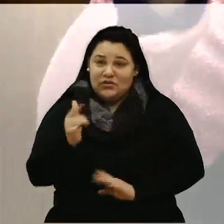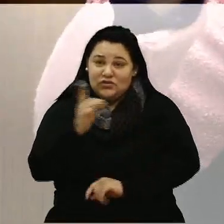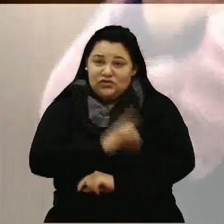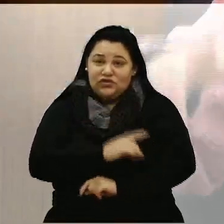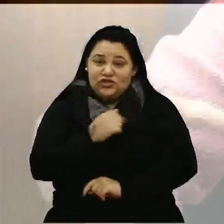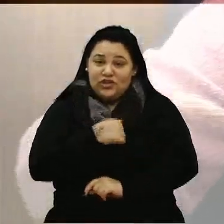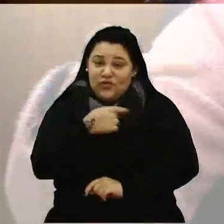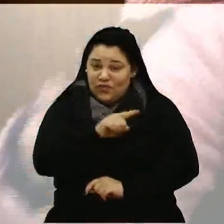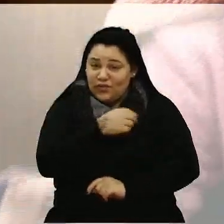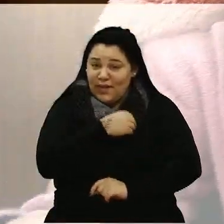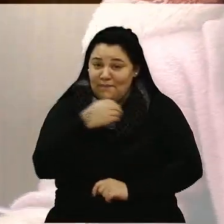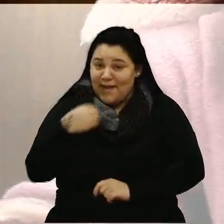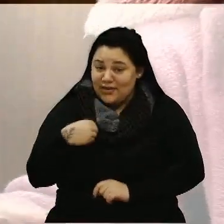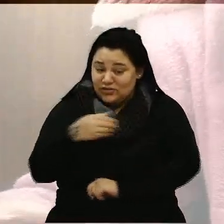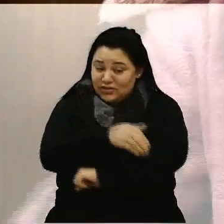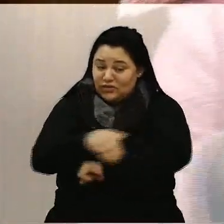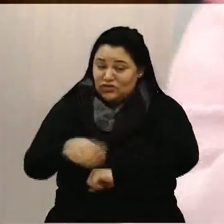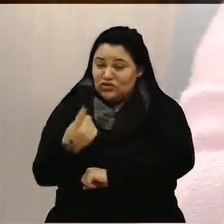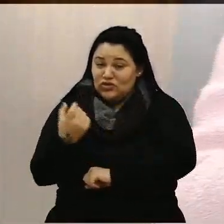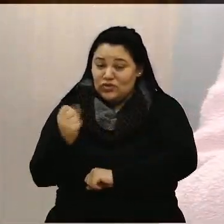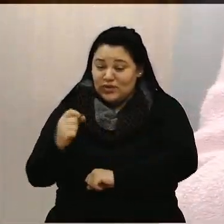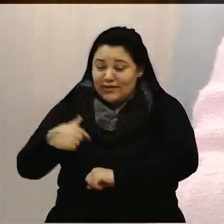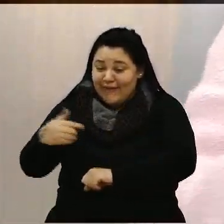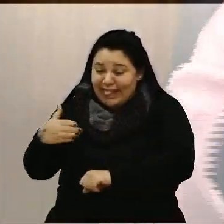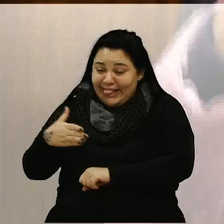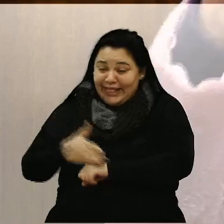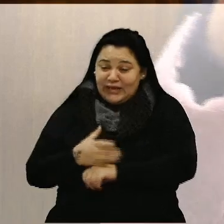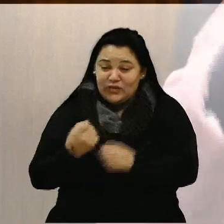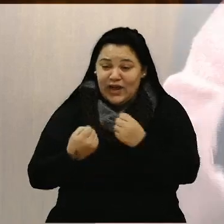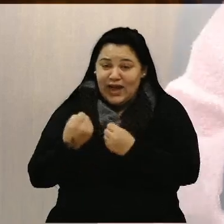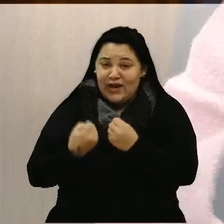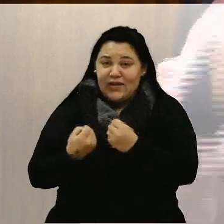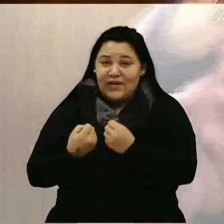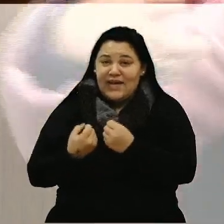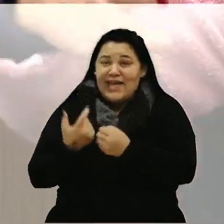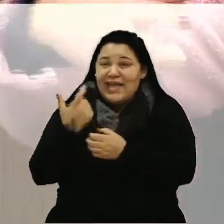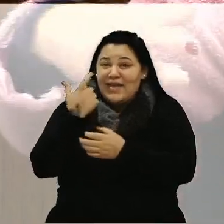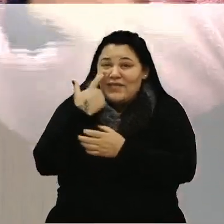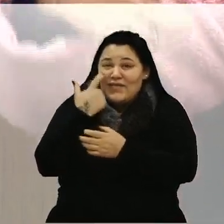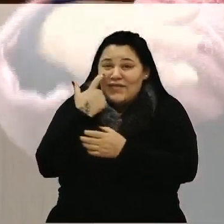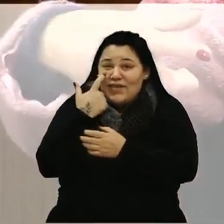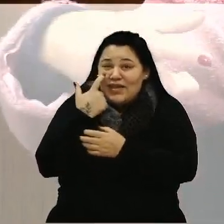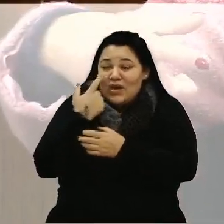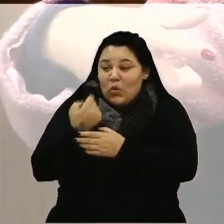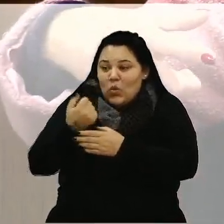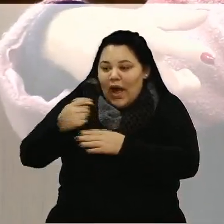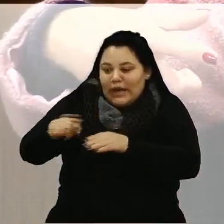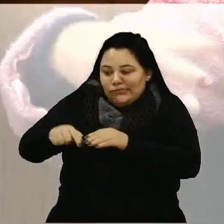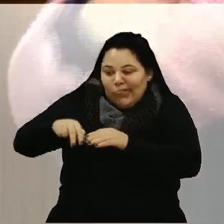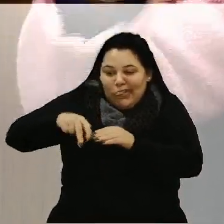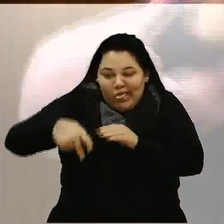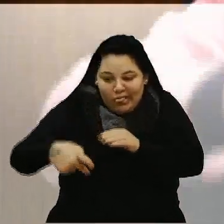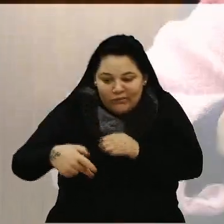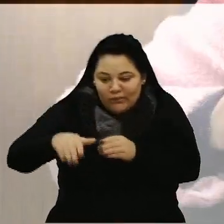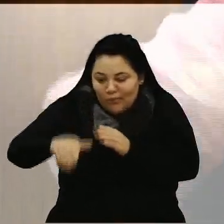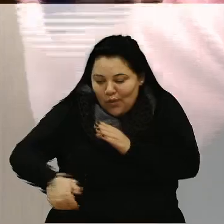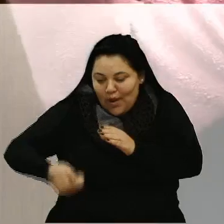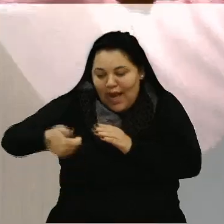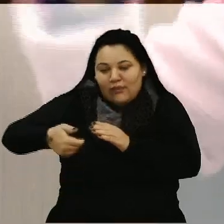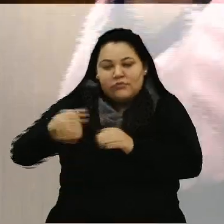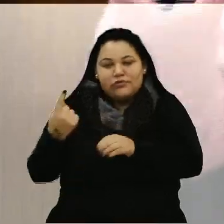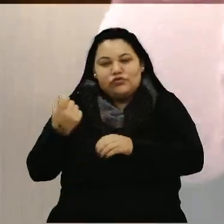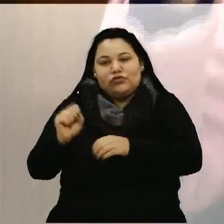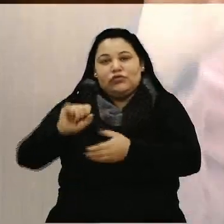na 18, quando eu estava entrando no carro, eu vi assim, quase que eu boto o pé num buraco desse tamanho, na 18,